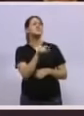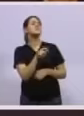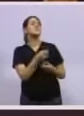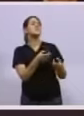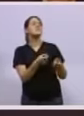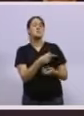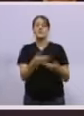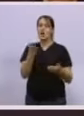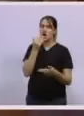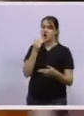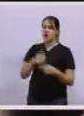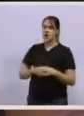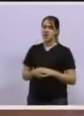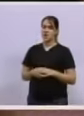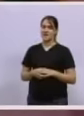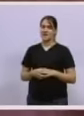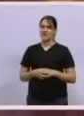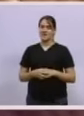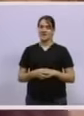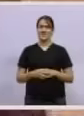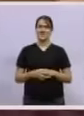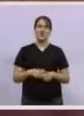vendendo, bem? Chouriço. É, menina, que você é educada.